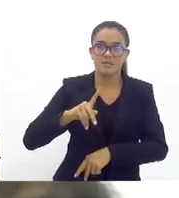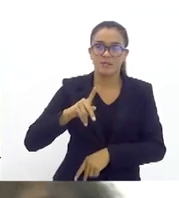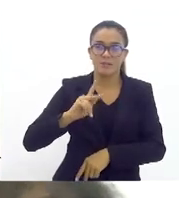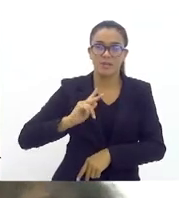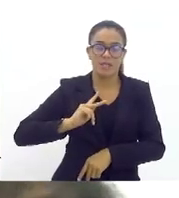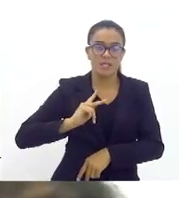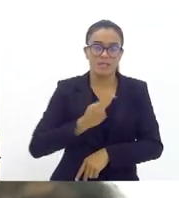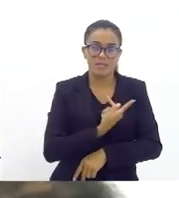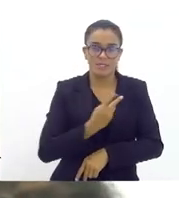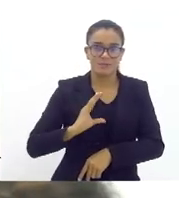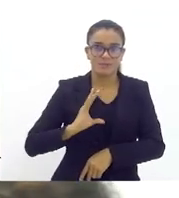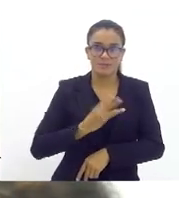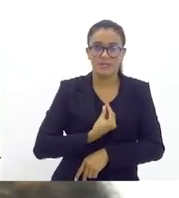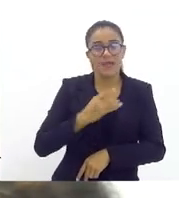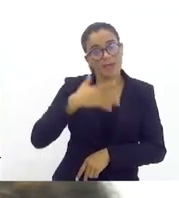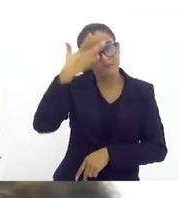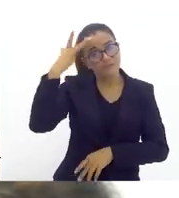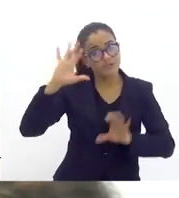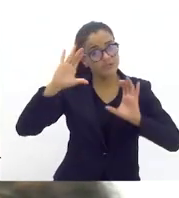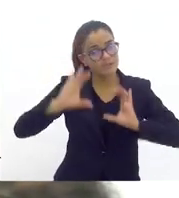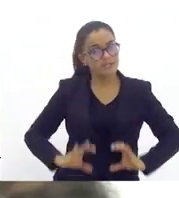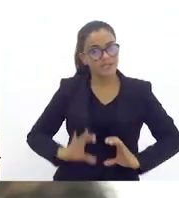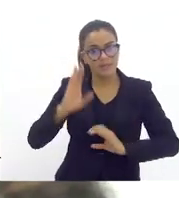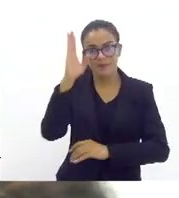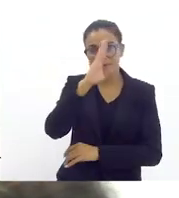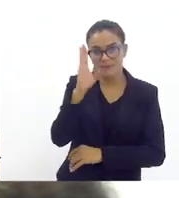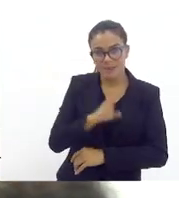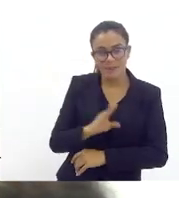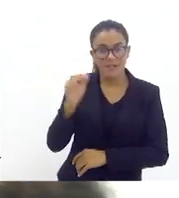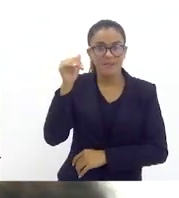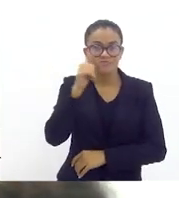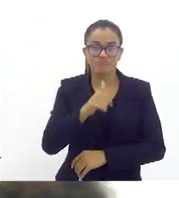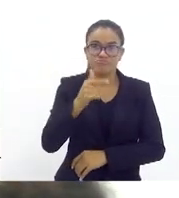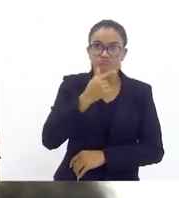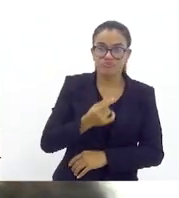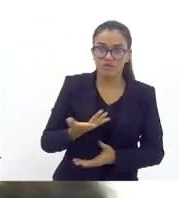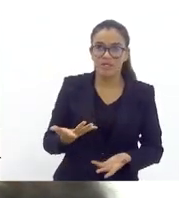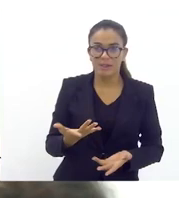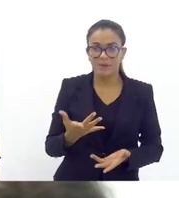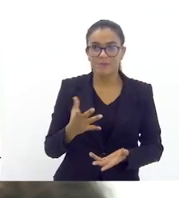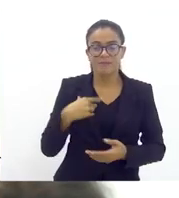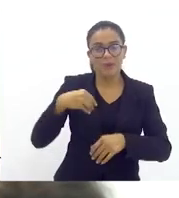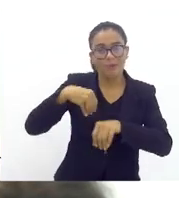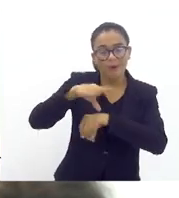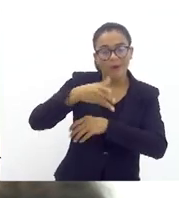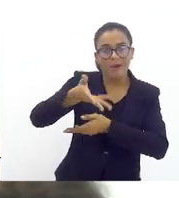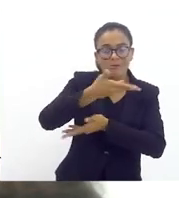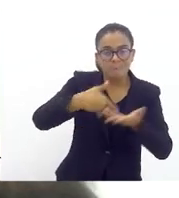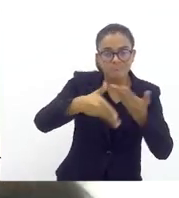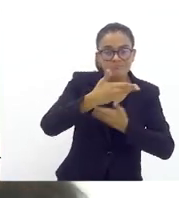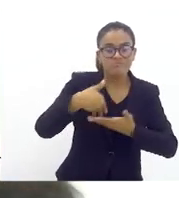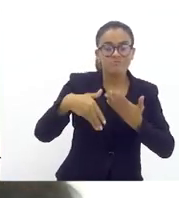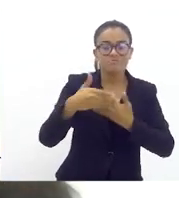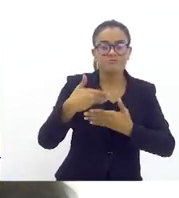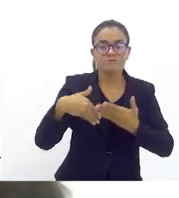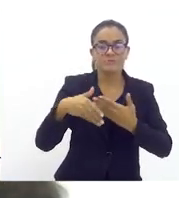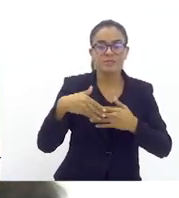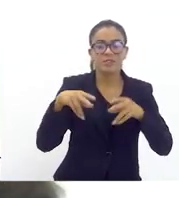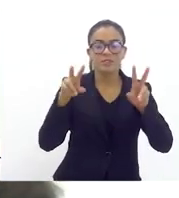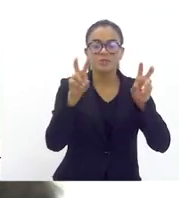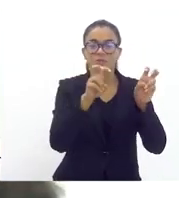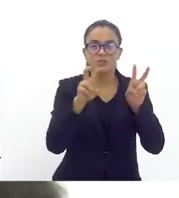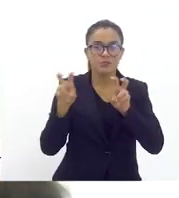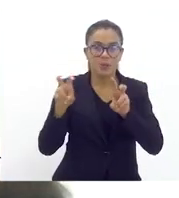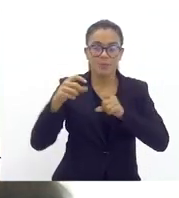de cidadãs e cidadãos brasileiros e brasileiras. Então, trazer isso, colocar essa questão